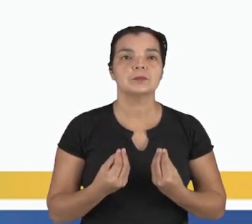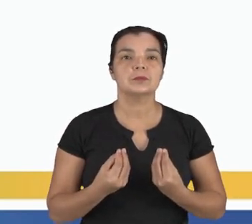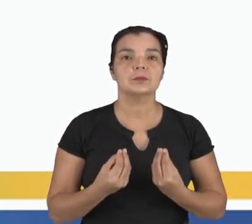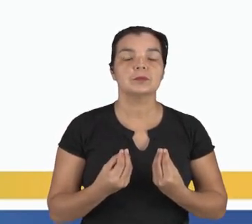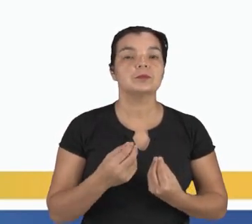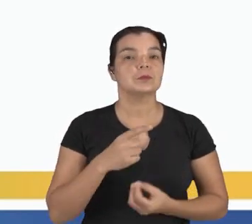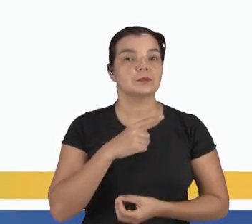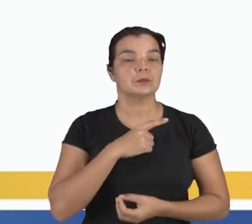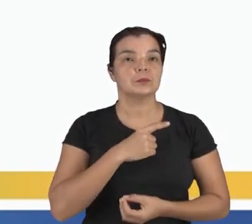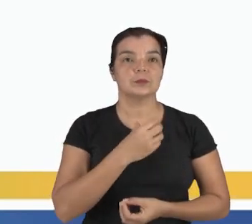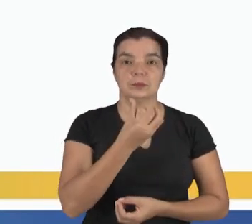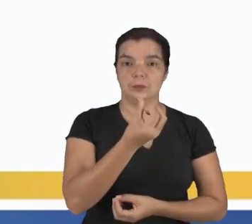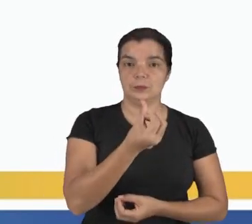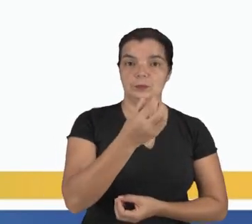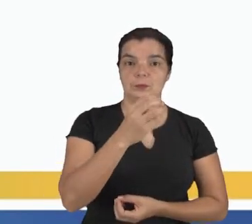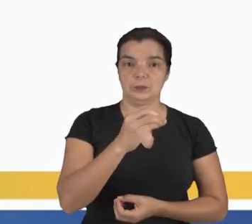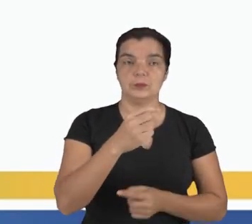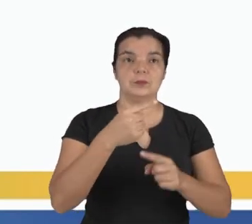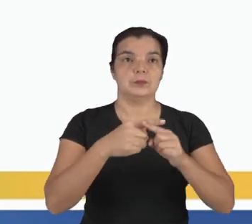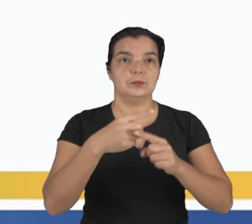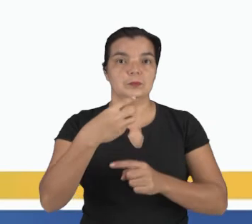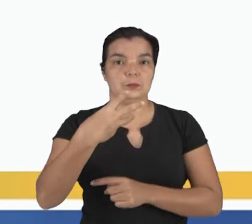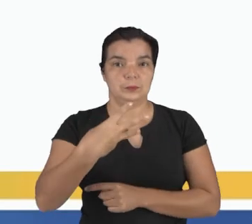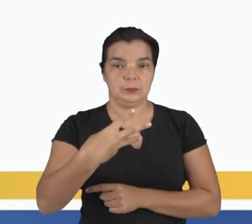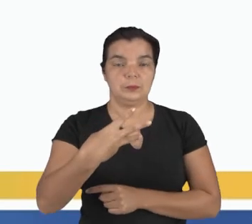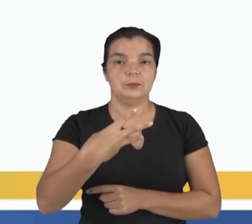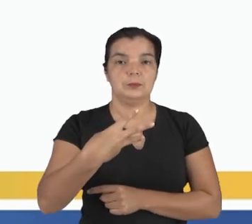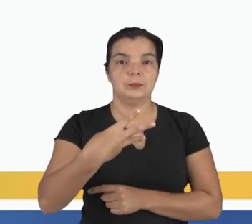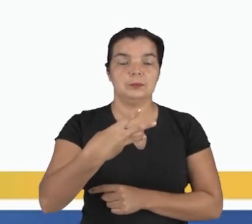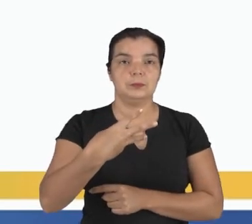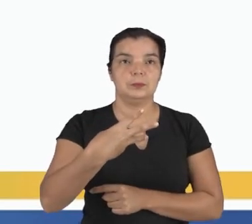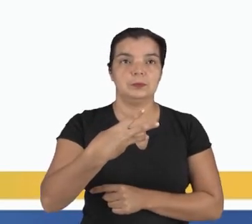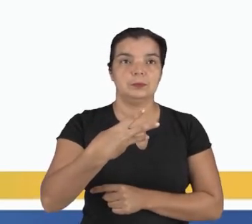Como nós temos aí 60 vezes